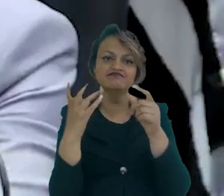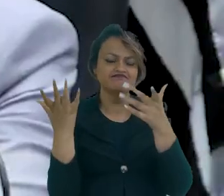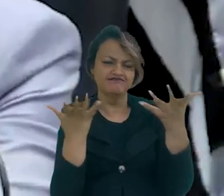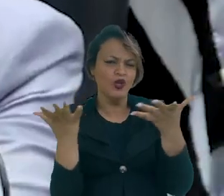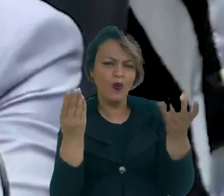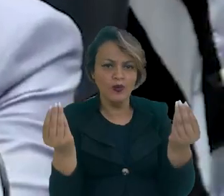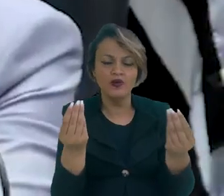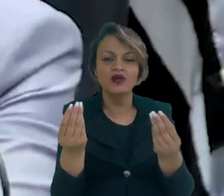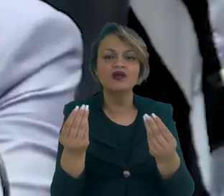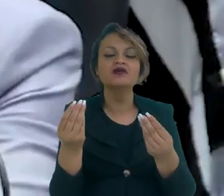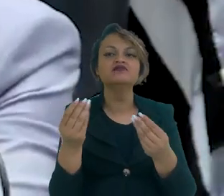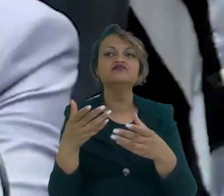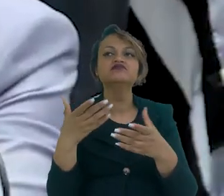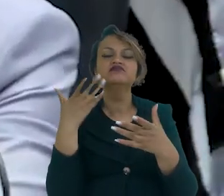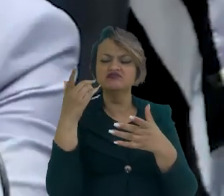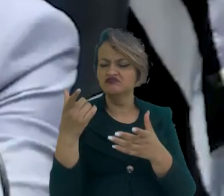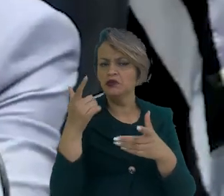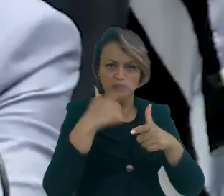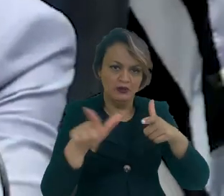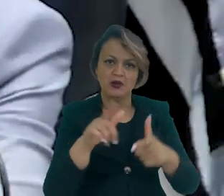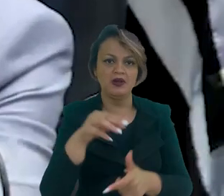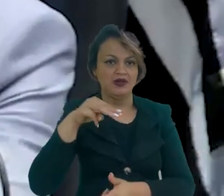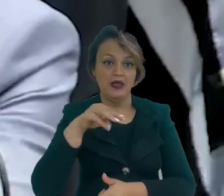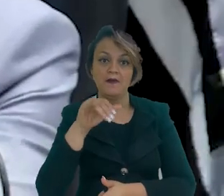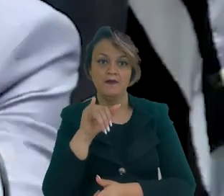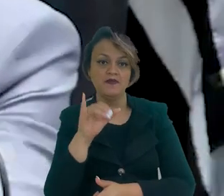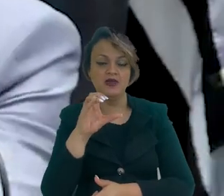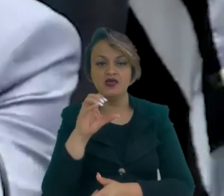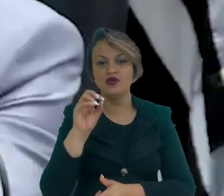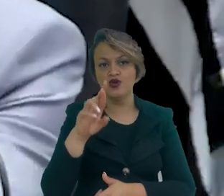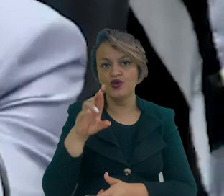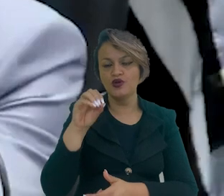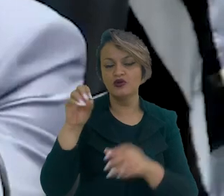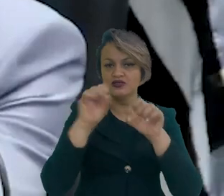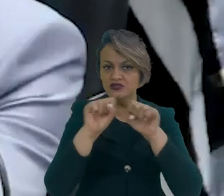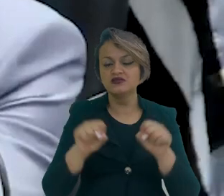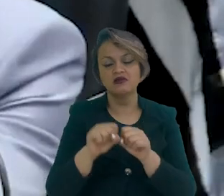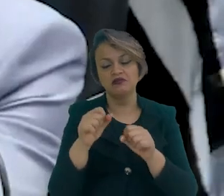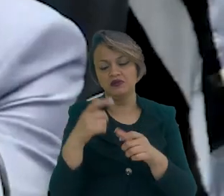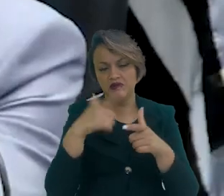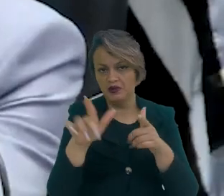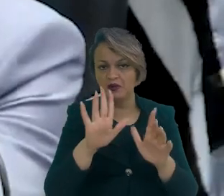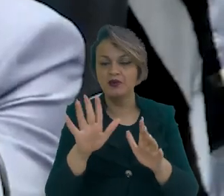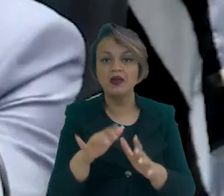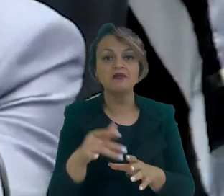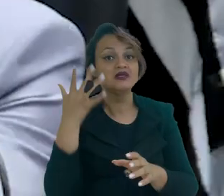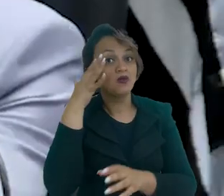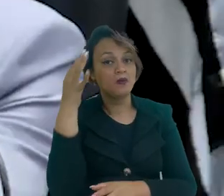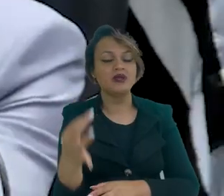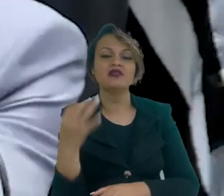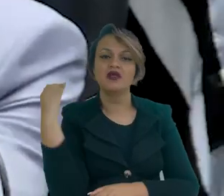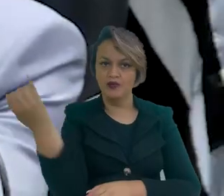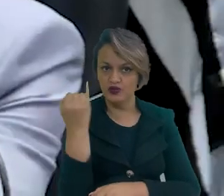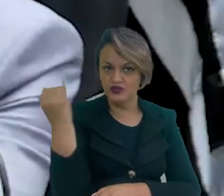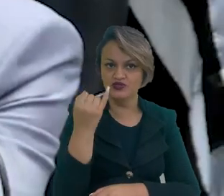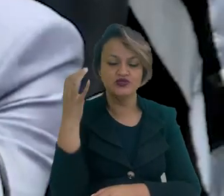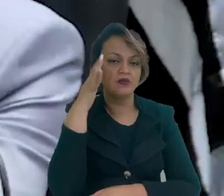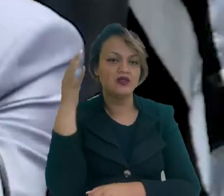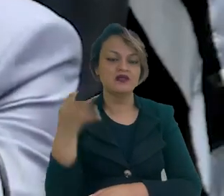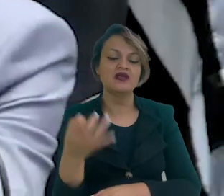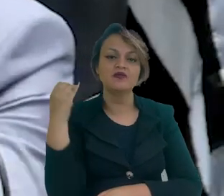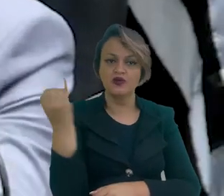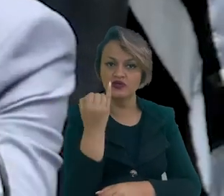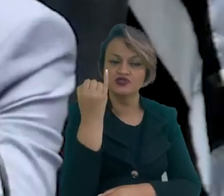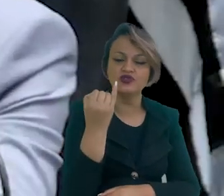ela não deveríamos ter microssistema não é isso devemos ter sistemas mas devemos saber e ter